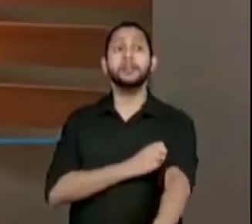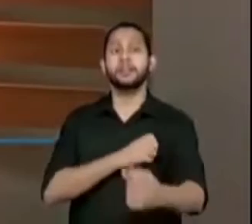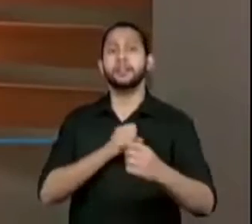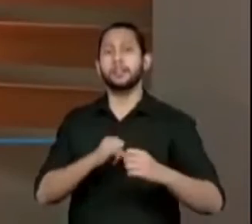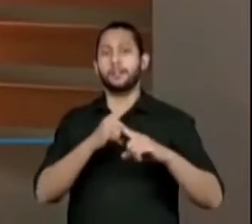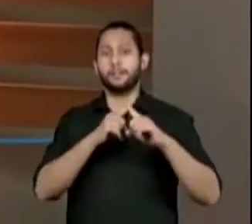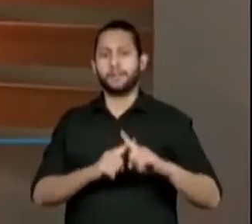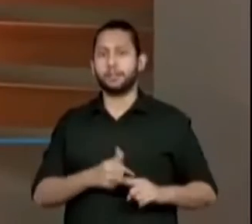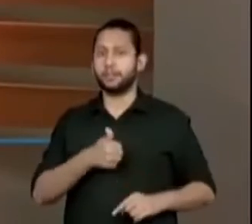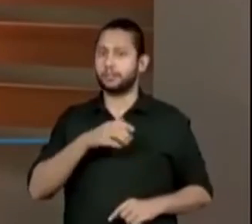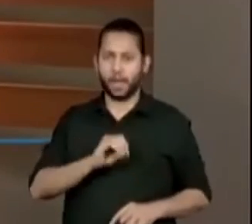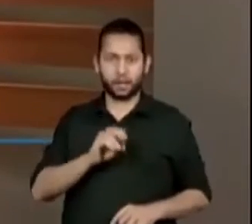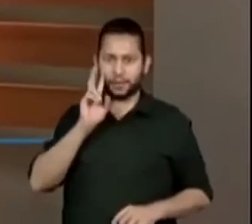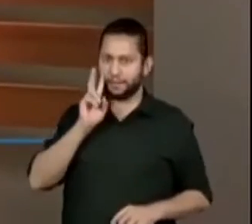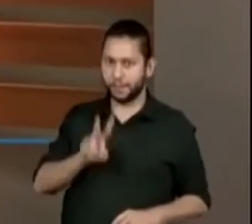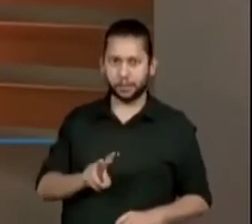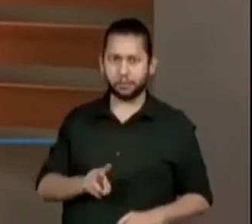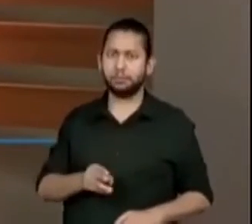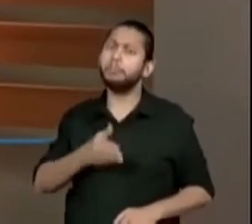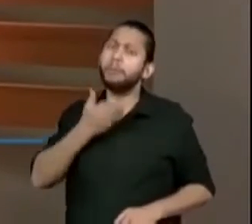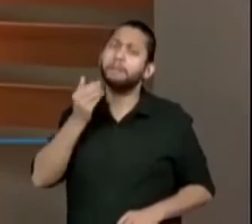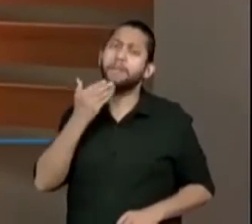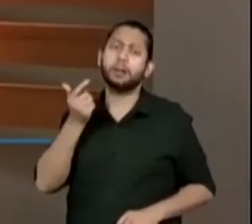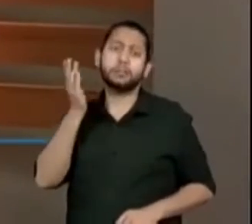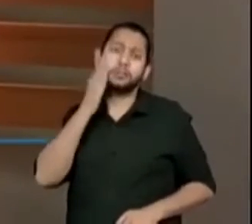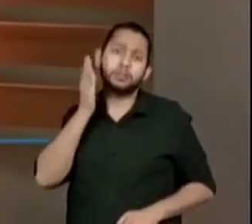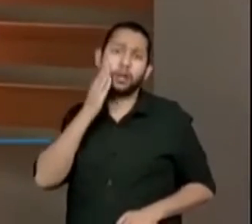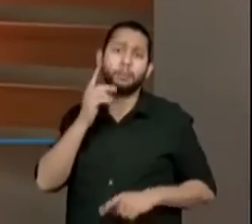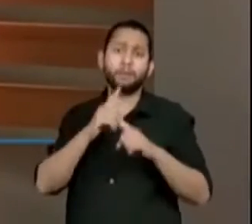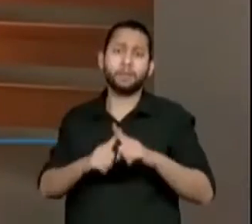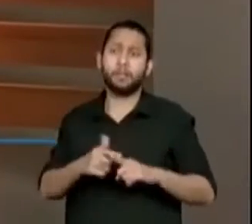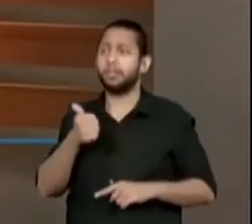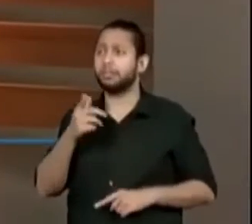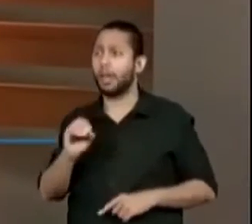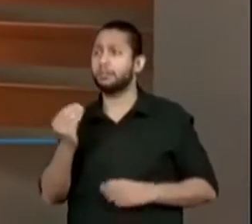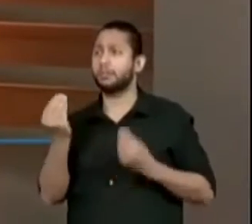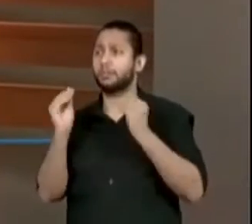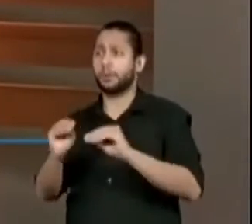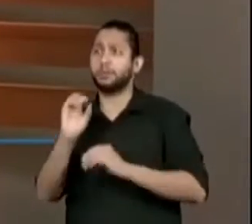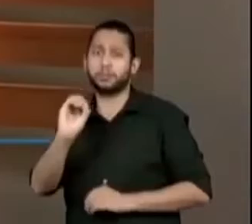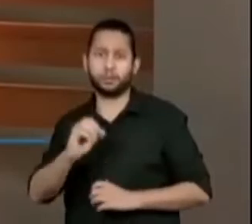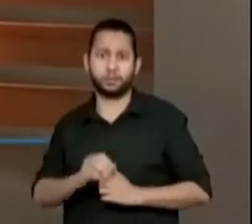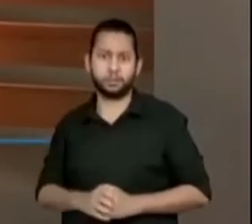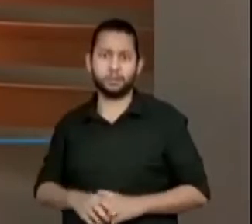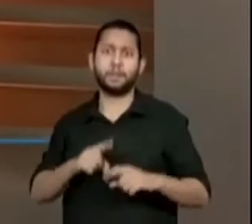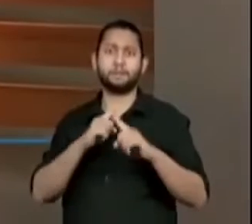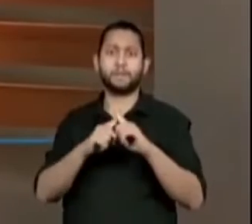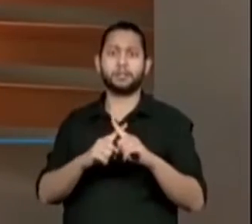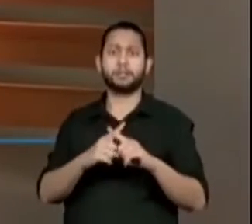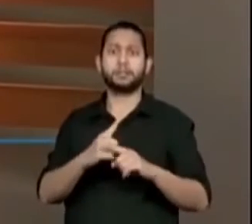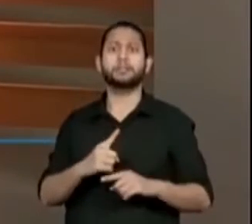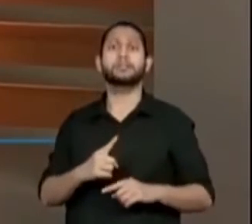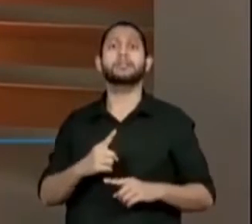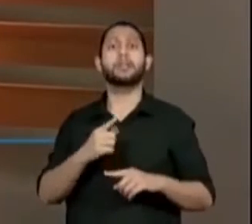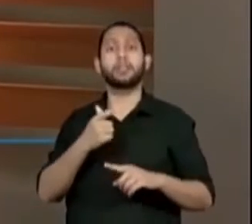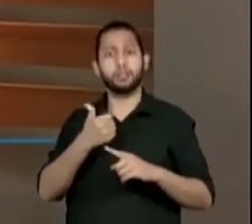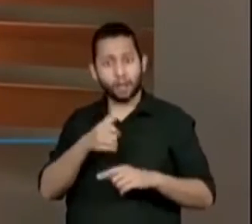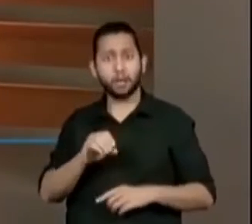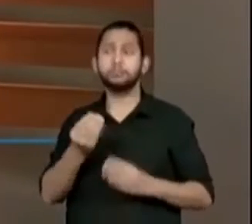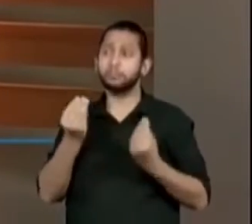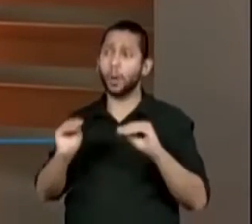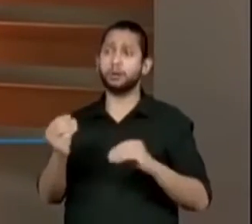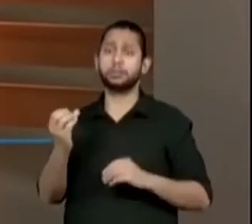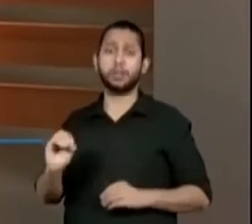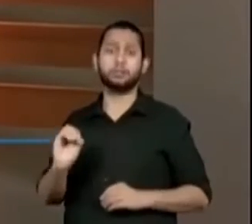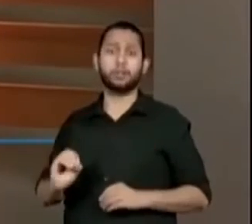aí na minha frente, vai ficar mais fácil? É mais fácil de realizar? Eu não tenho uma calculadora e apareceu uma multiplicação